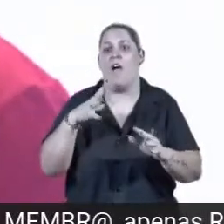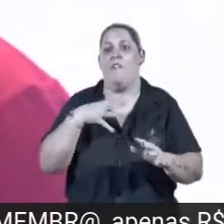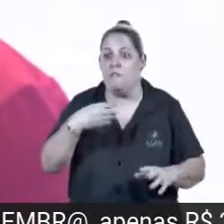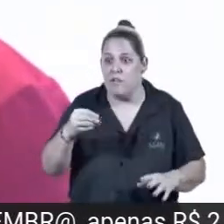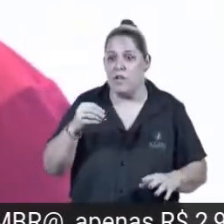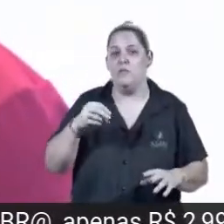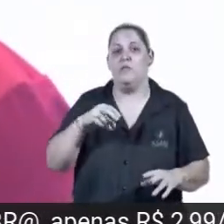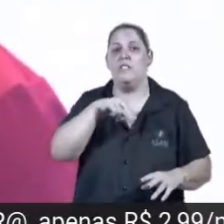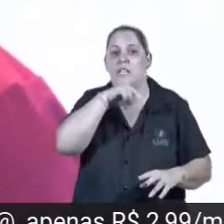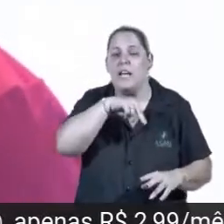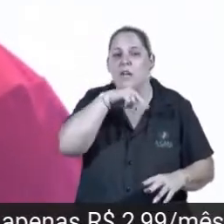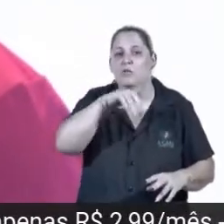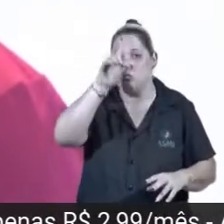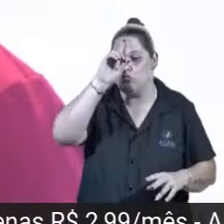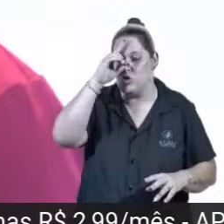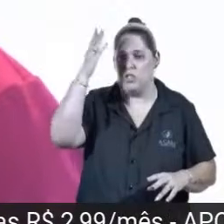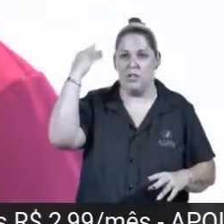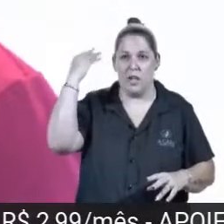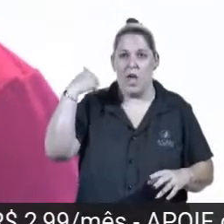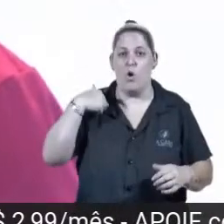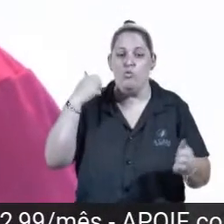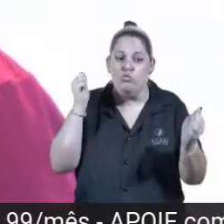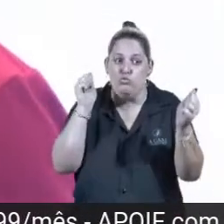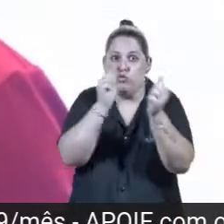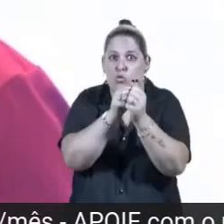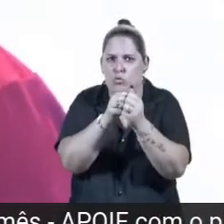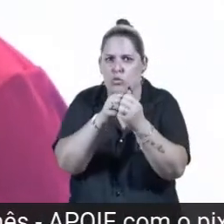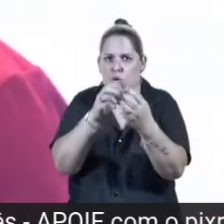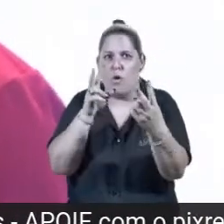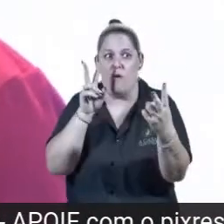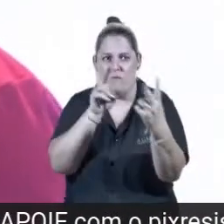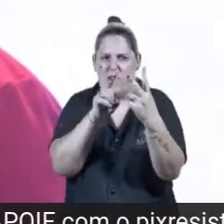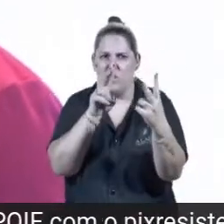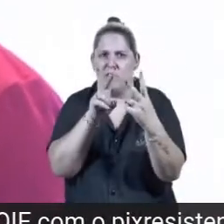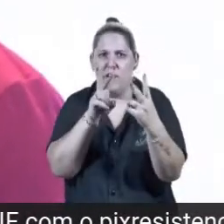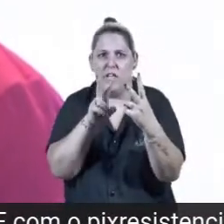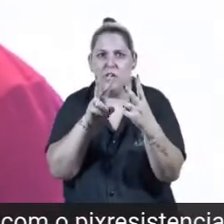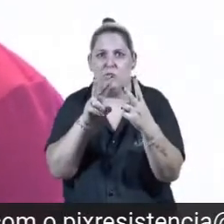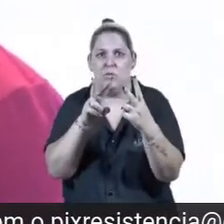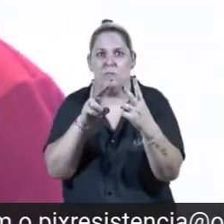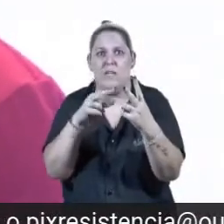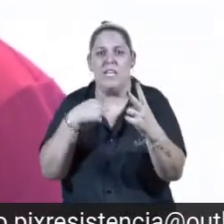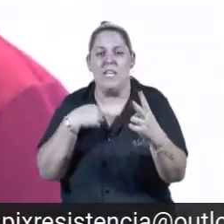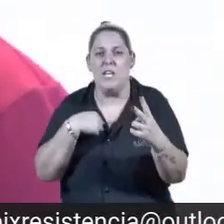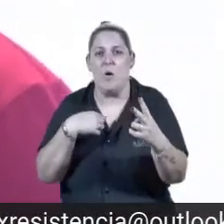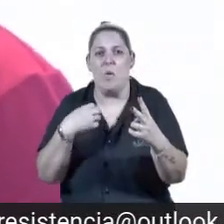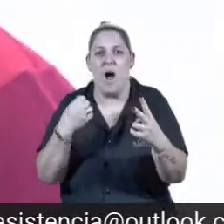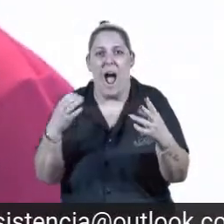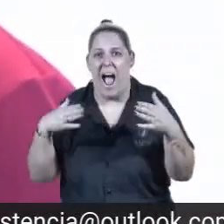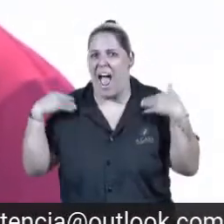dia que eu estava ao seu lado, frente a frente, que eu não contive a minha emoção para falar para o senhor, olhando nos seus